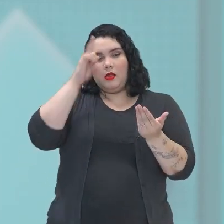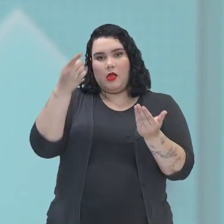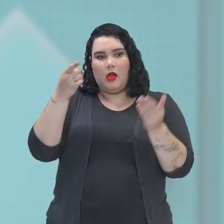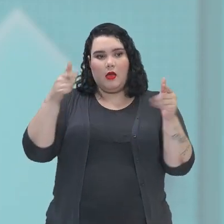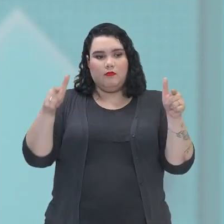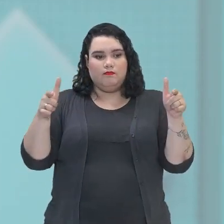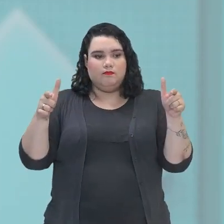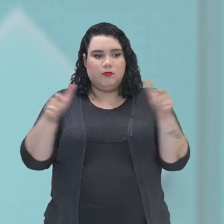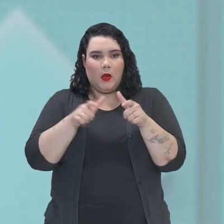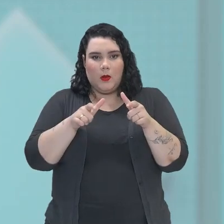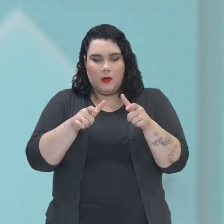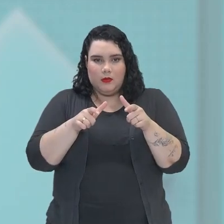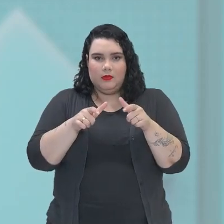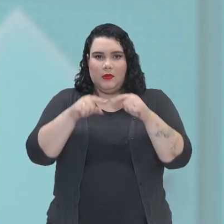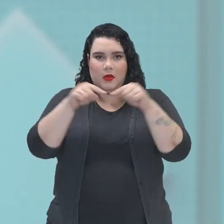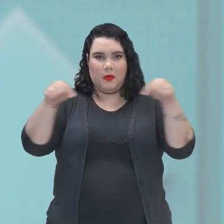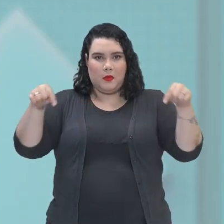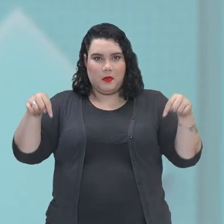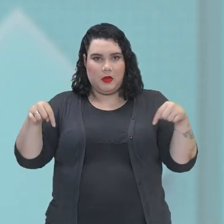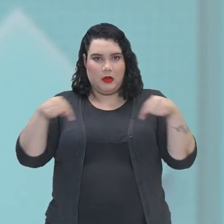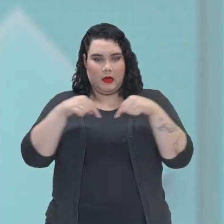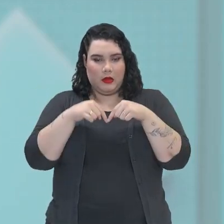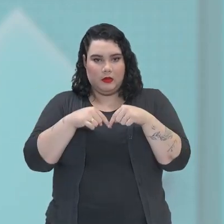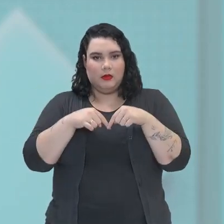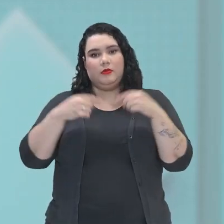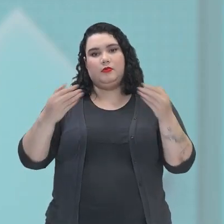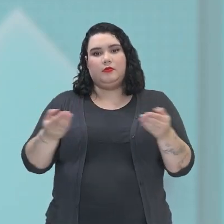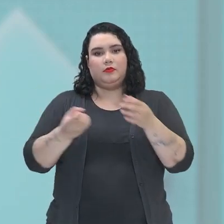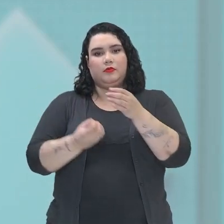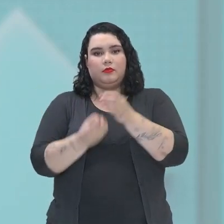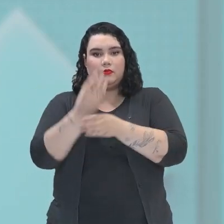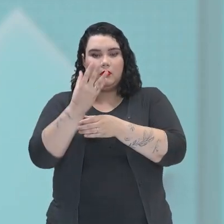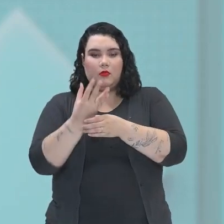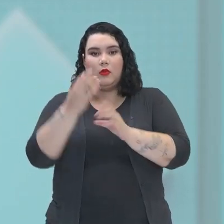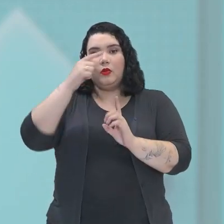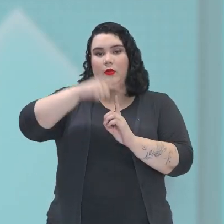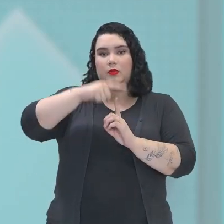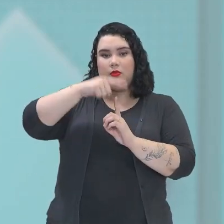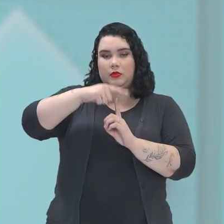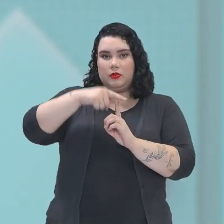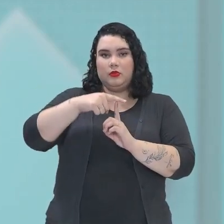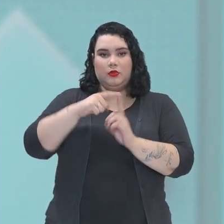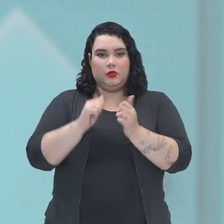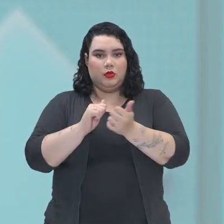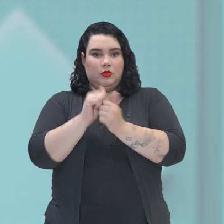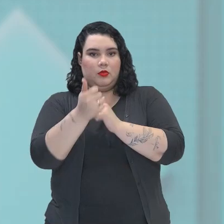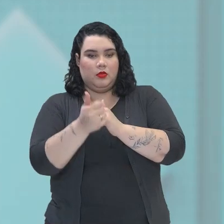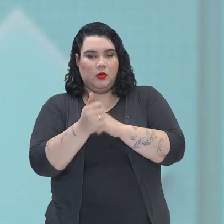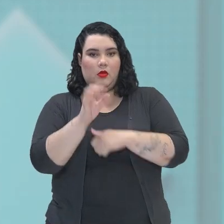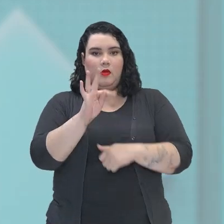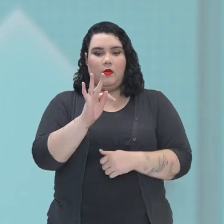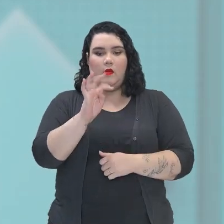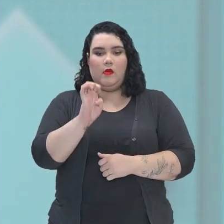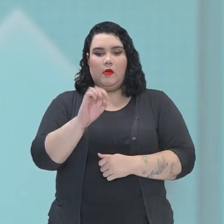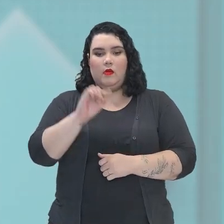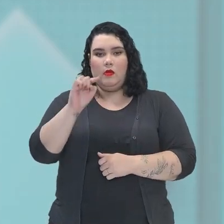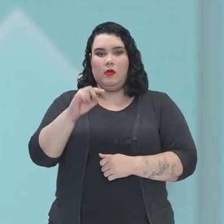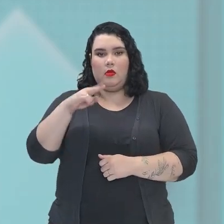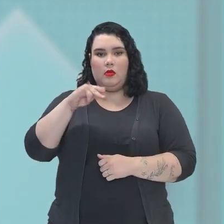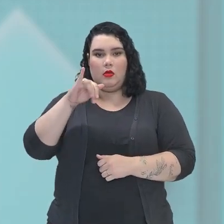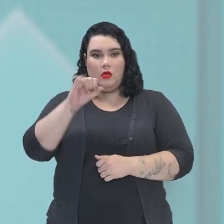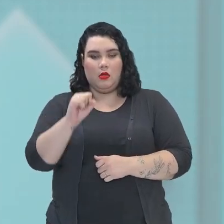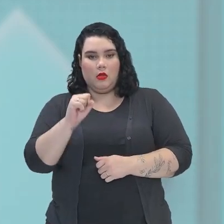tamanho, certo? E aí, então, eles criaram uma modalidade ali, que era um tênis adaptado, chamaram de